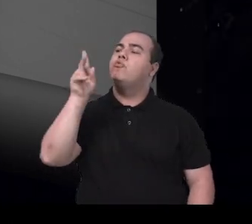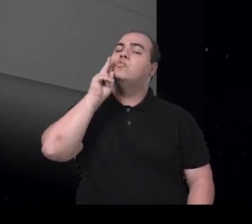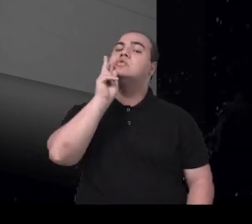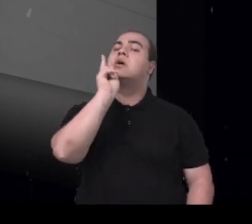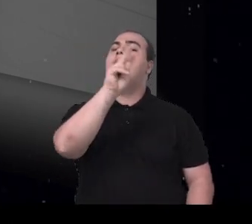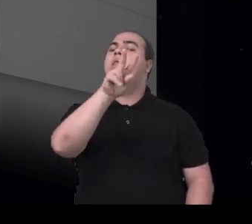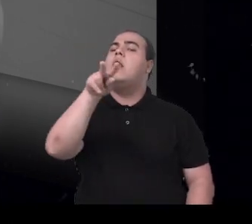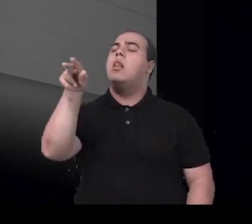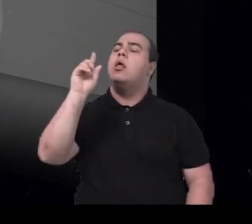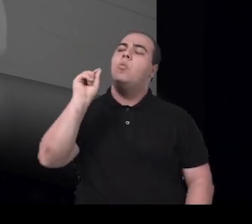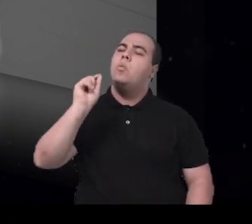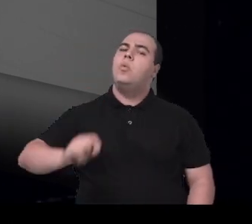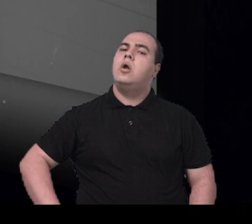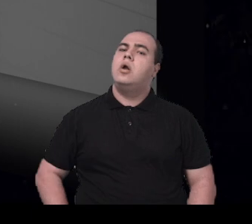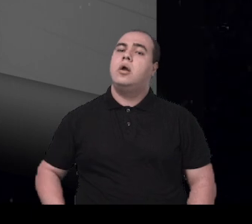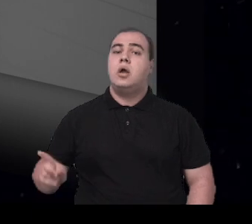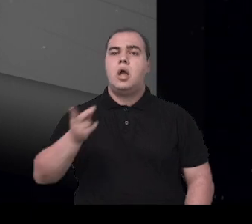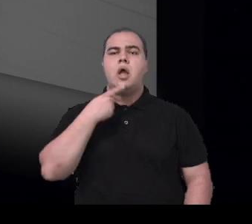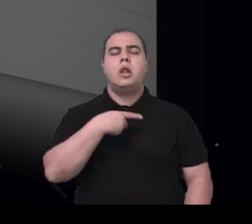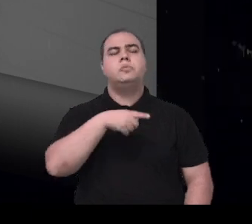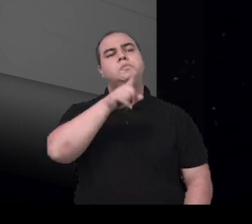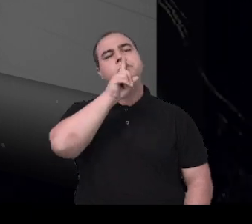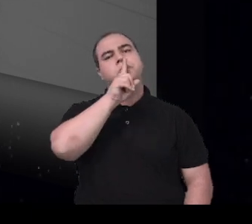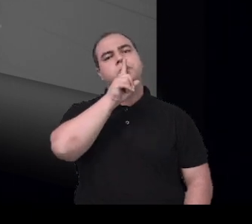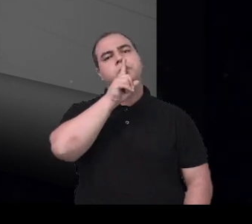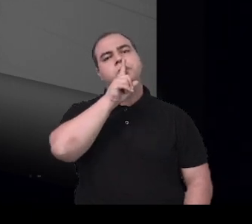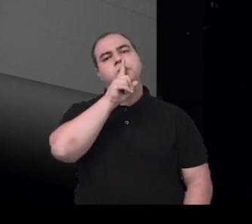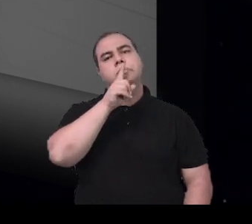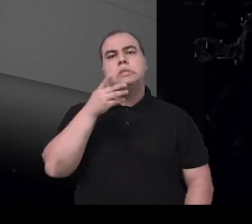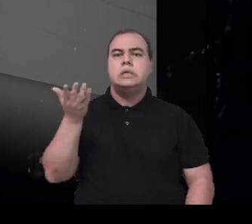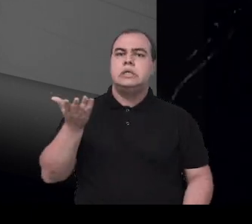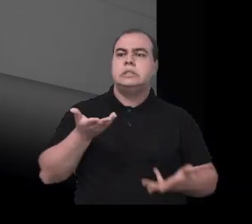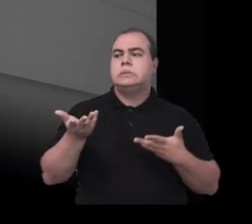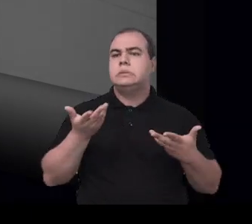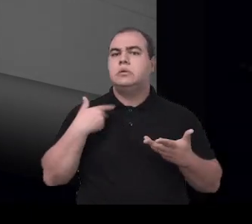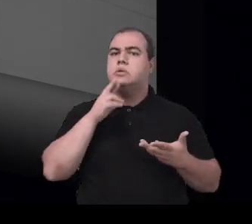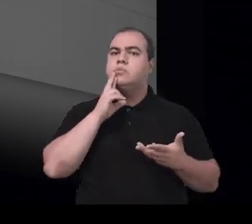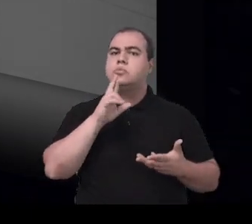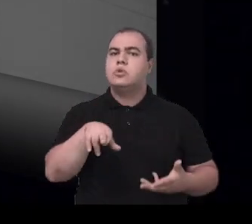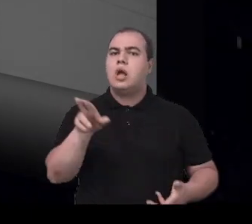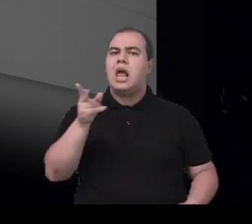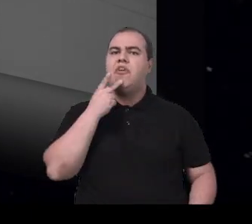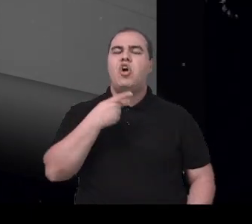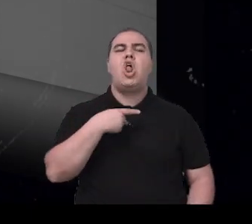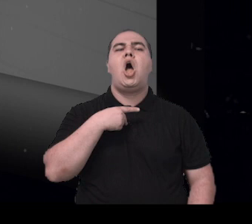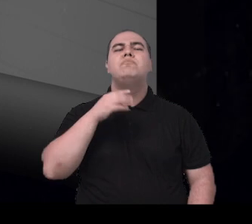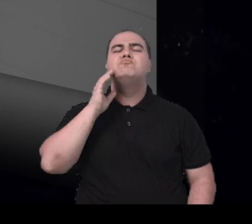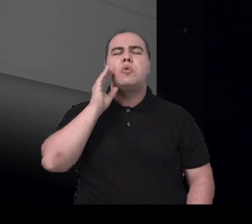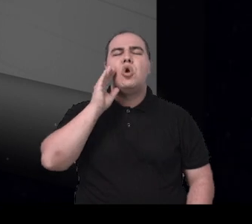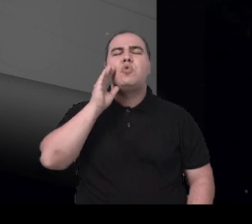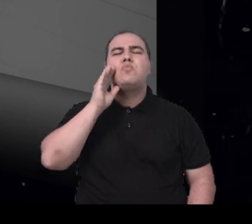o que a senhora lê ali? E ela ficou quieta, e aí depois de um tempo ela responde assim.